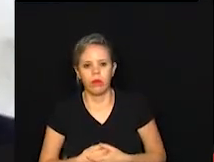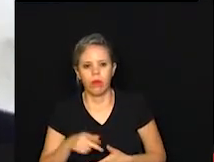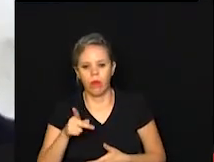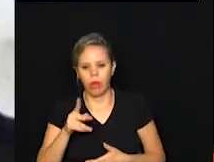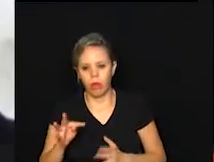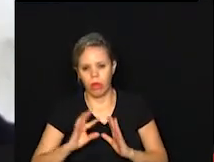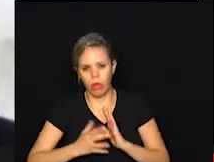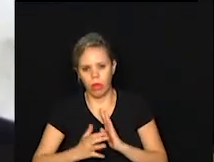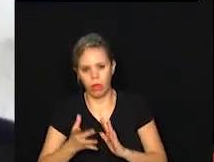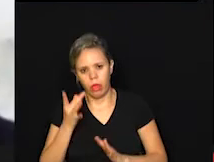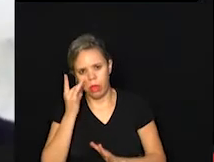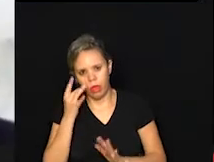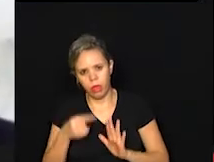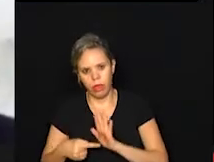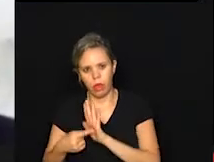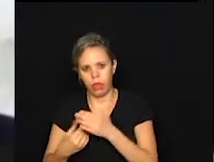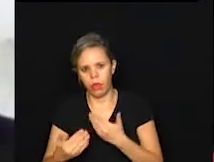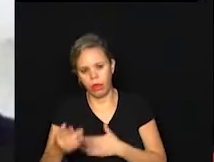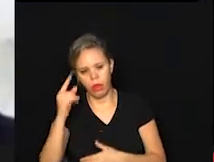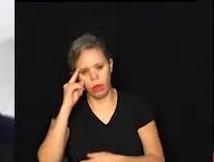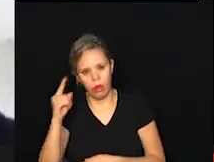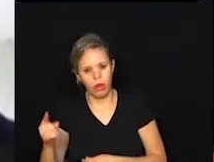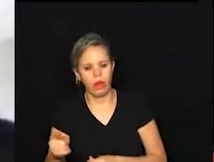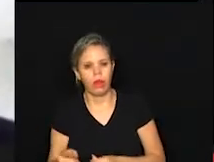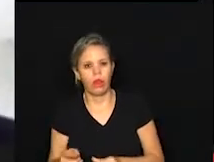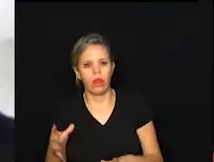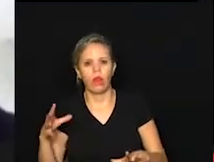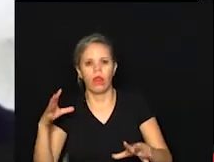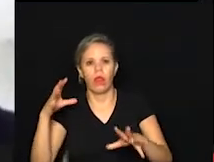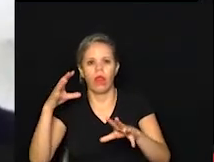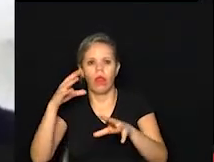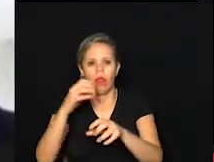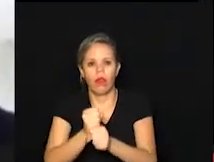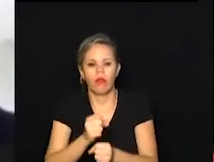vai estar apresentando nos próximos dias um pacote